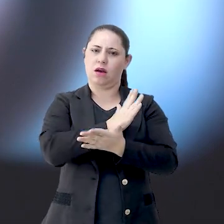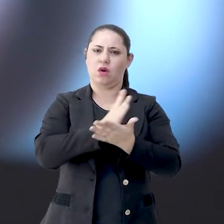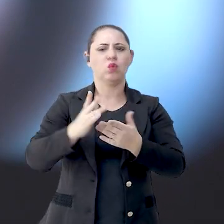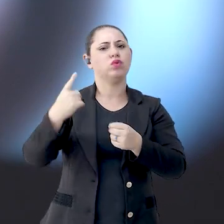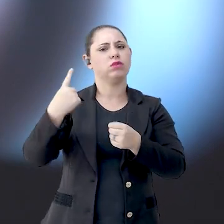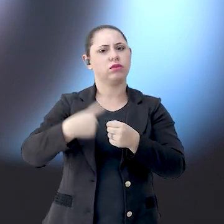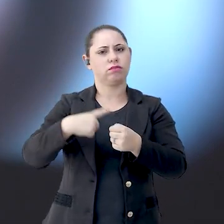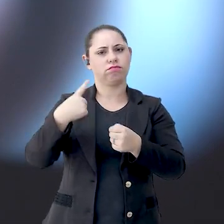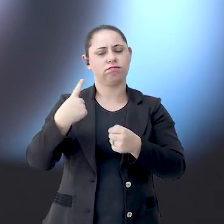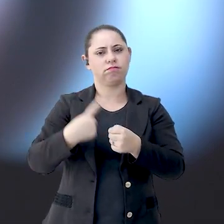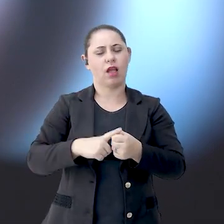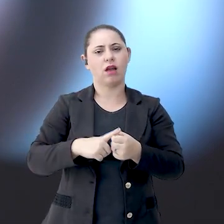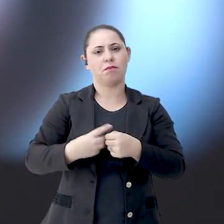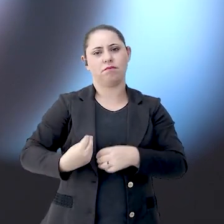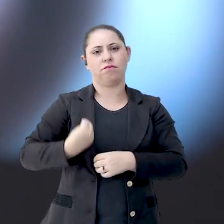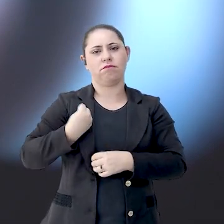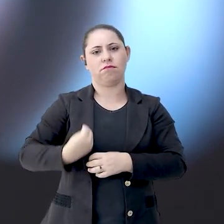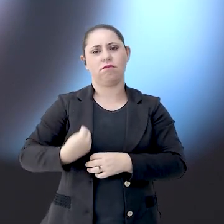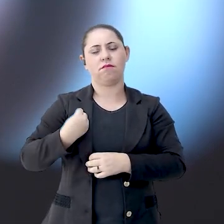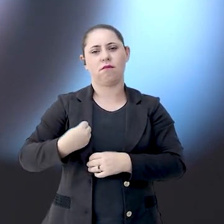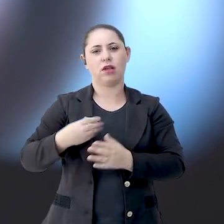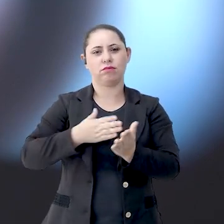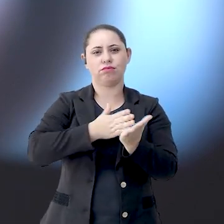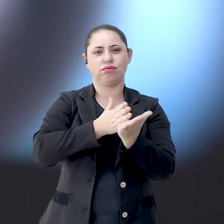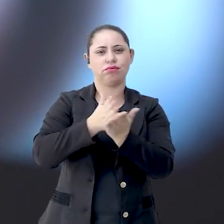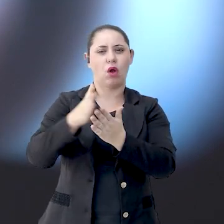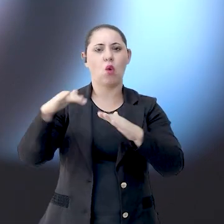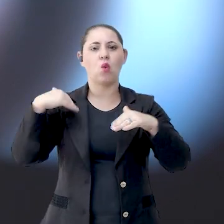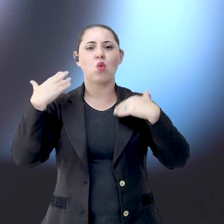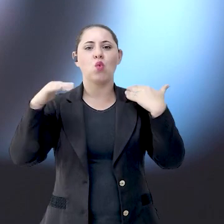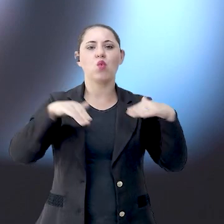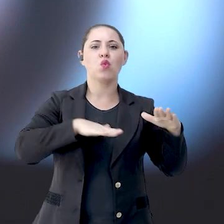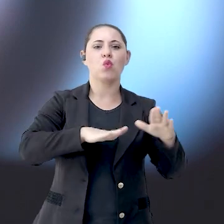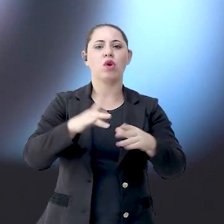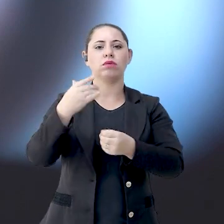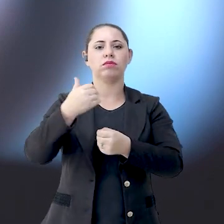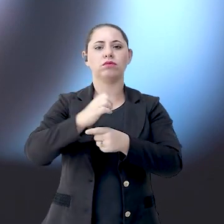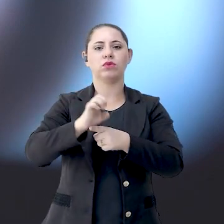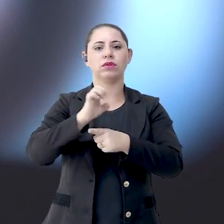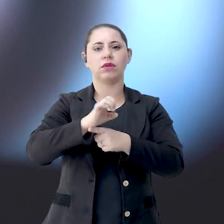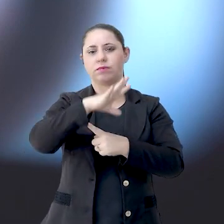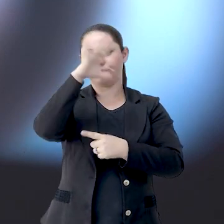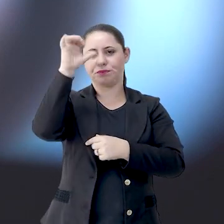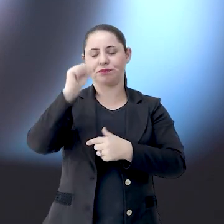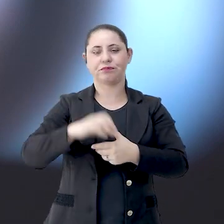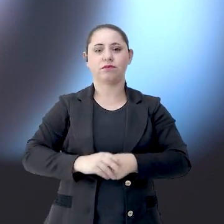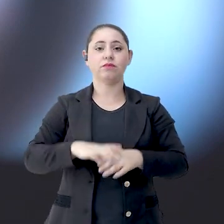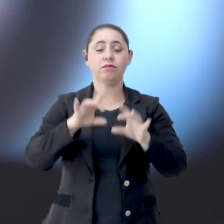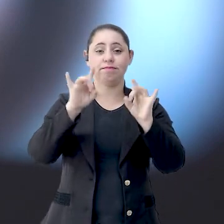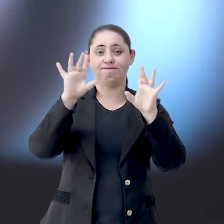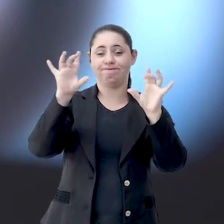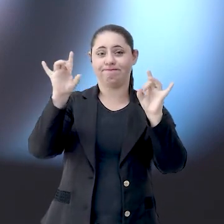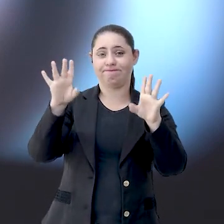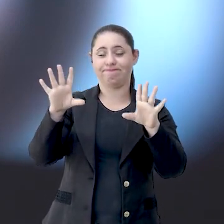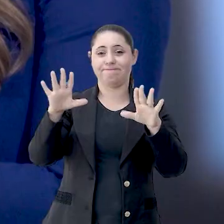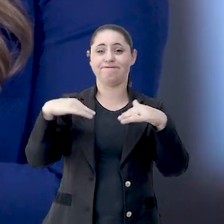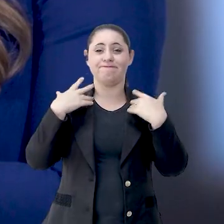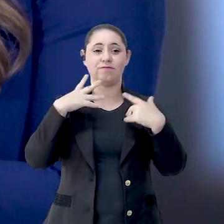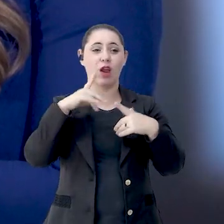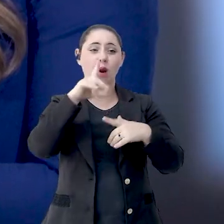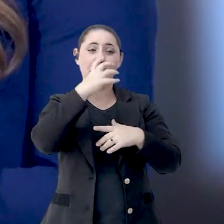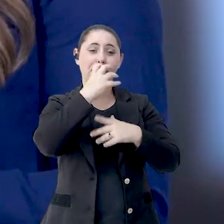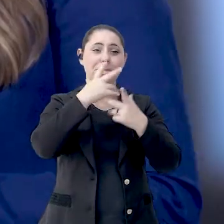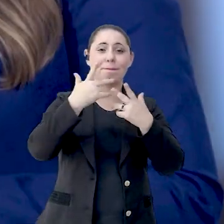o ecológico. Esse cenário percebido muito bem em Bonito, Jardim e Porto Mutim. E uma